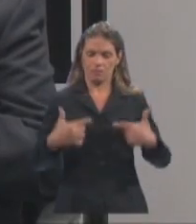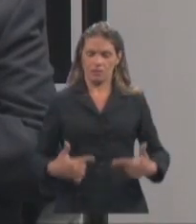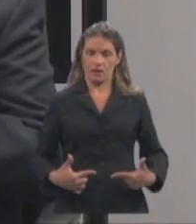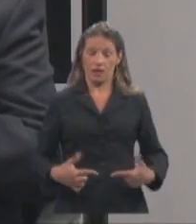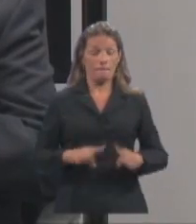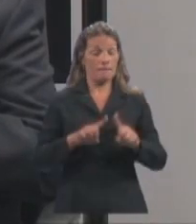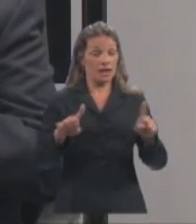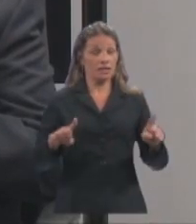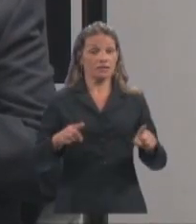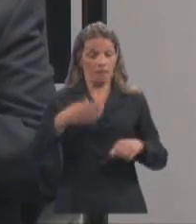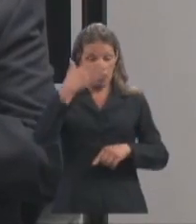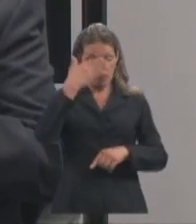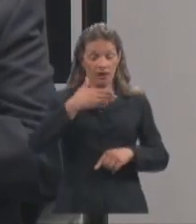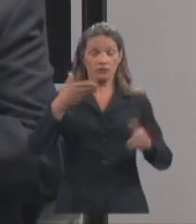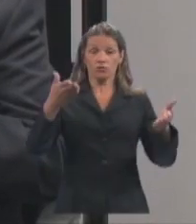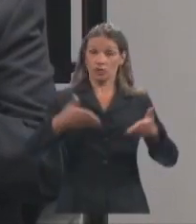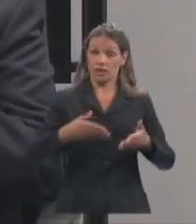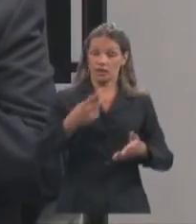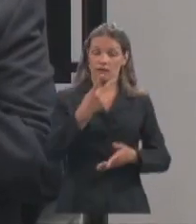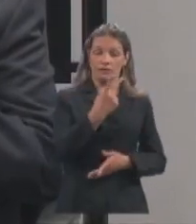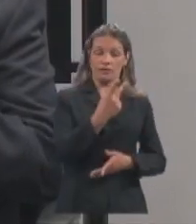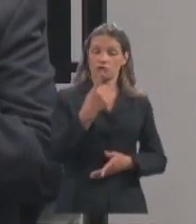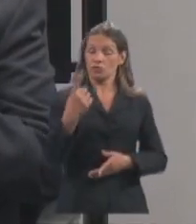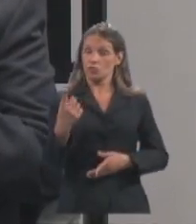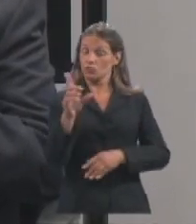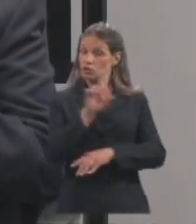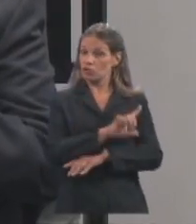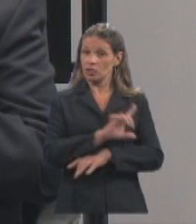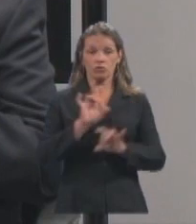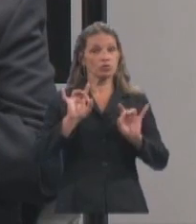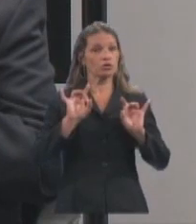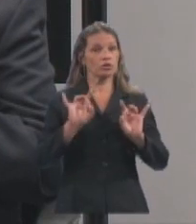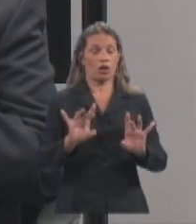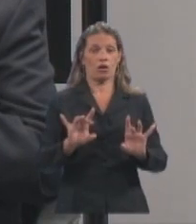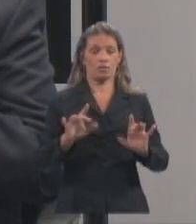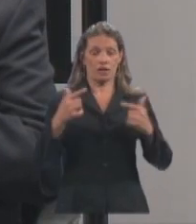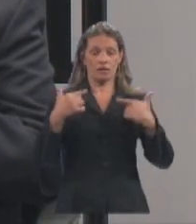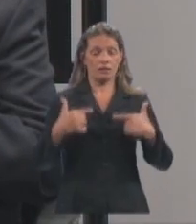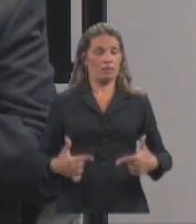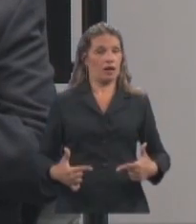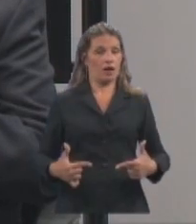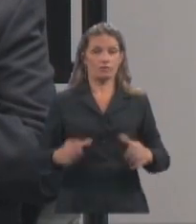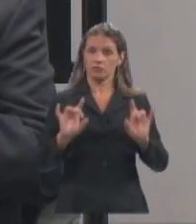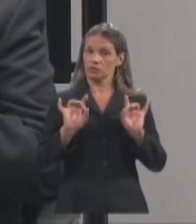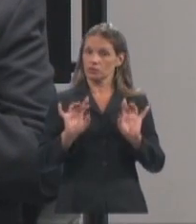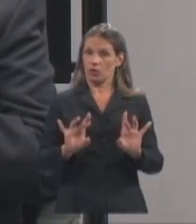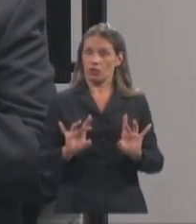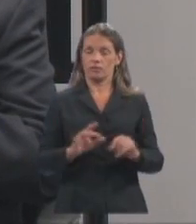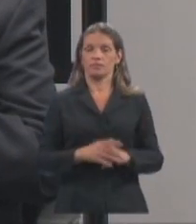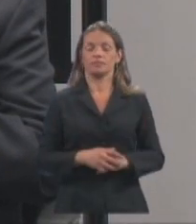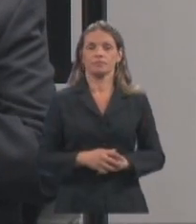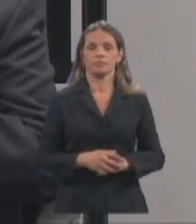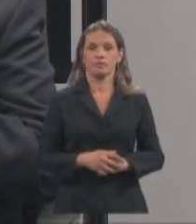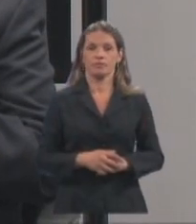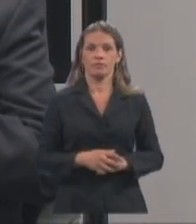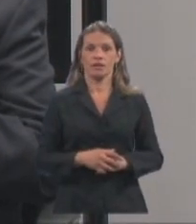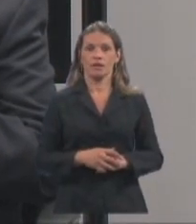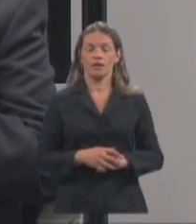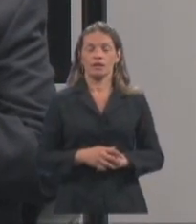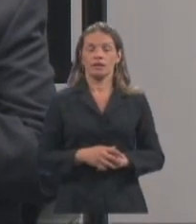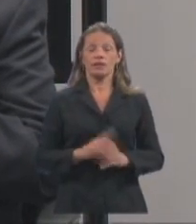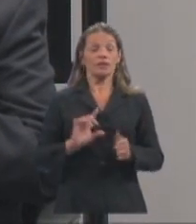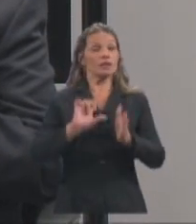comprovado que esses 21 dias só servem para desintoxicar e nada mais né então